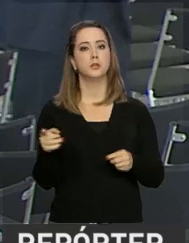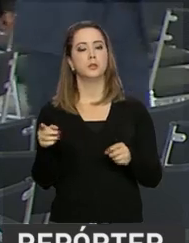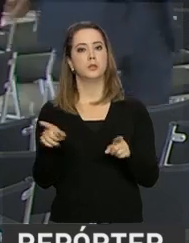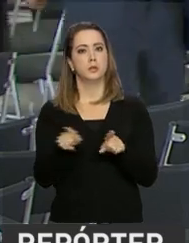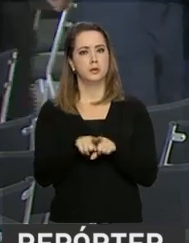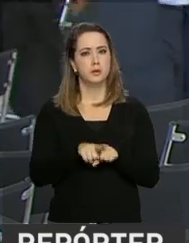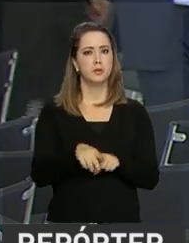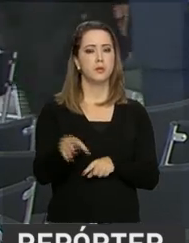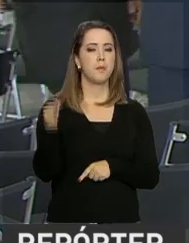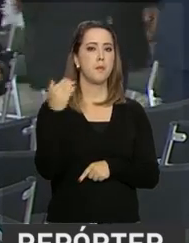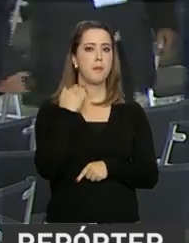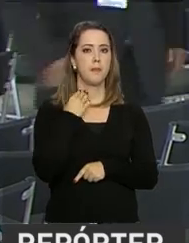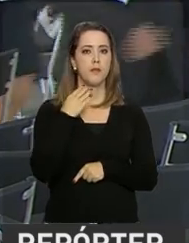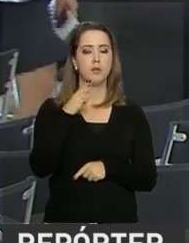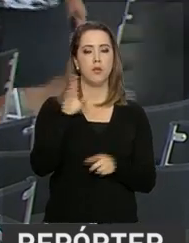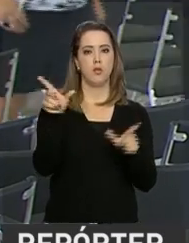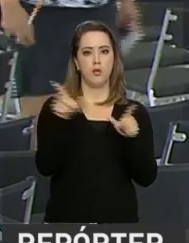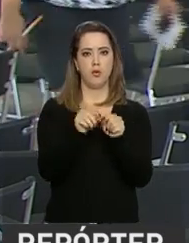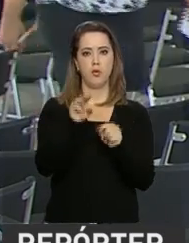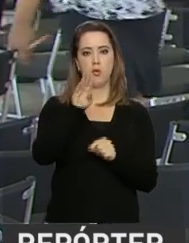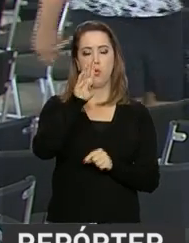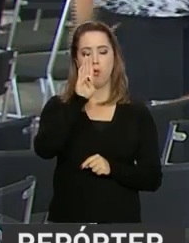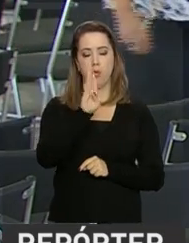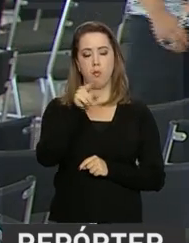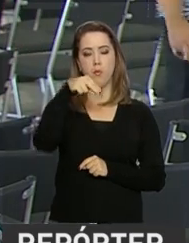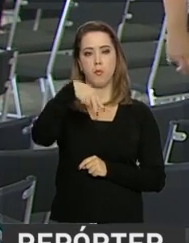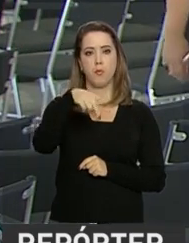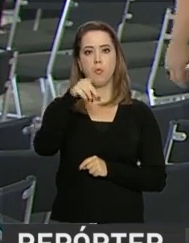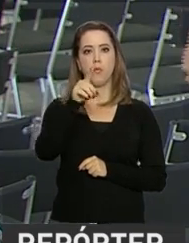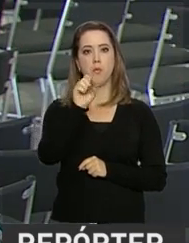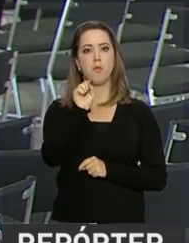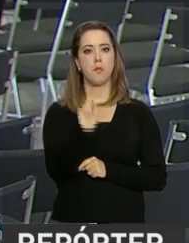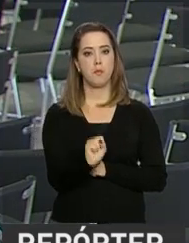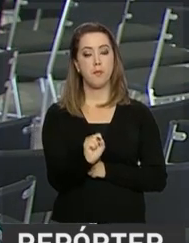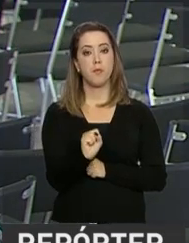Banco Nacional do desenvolvimento econômico e social